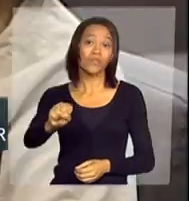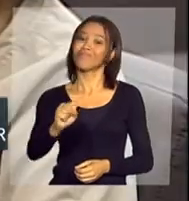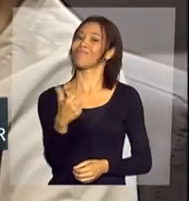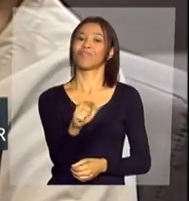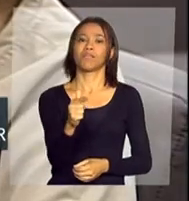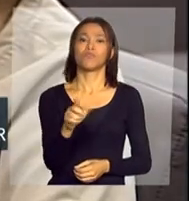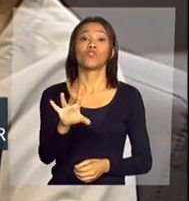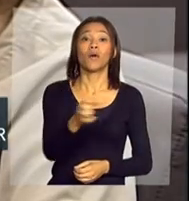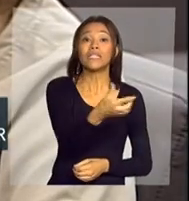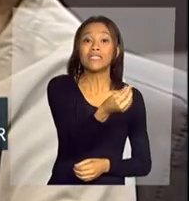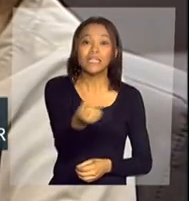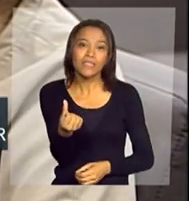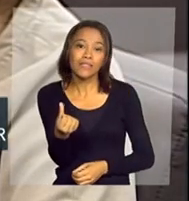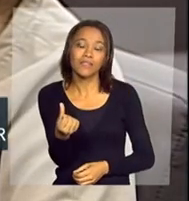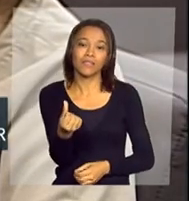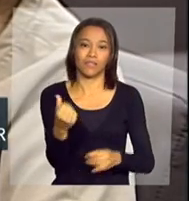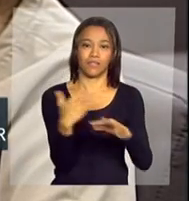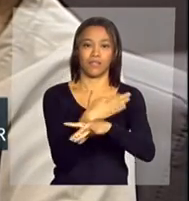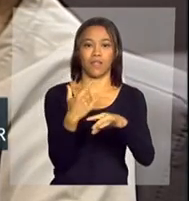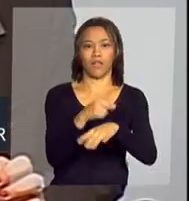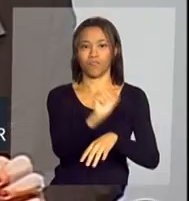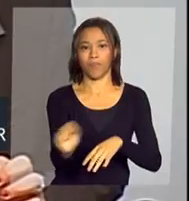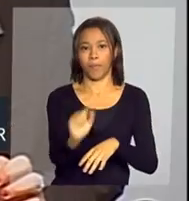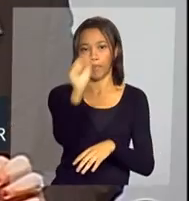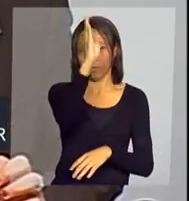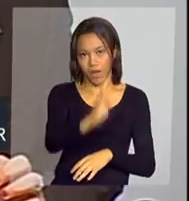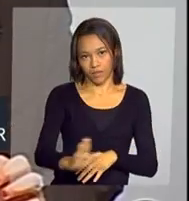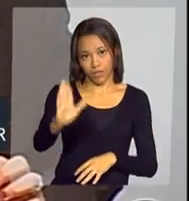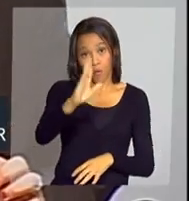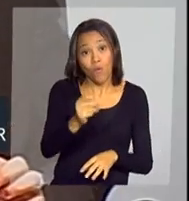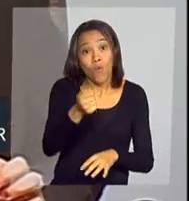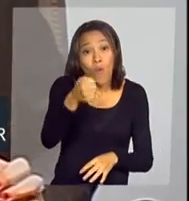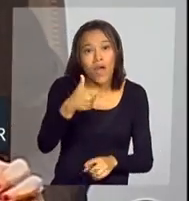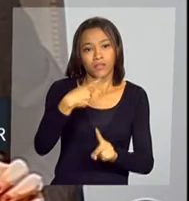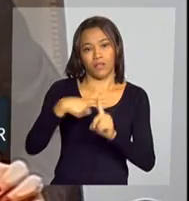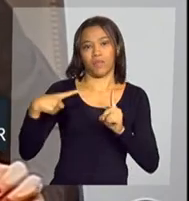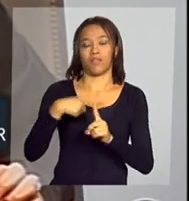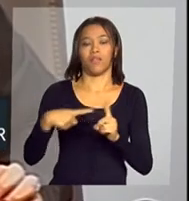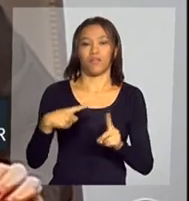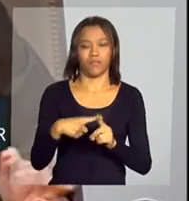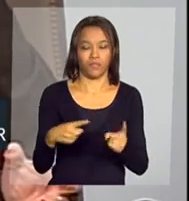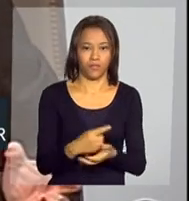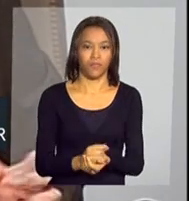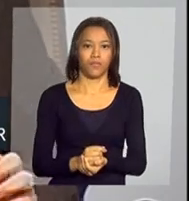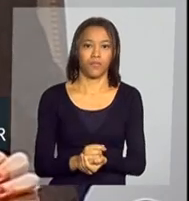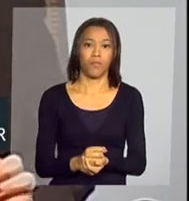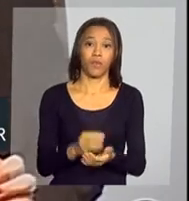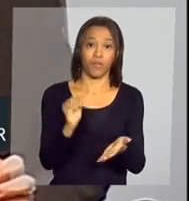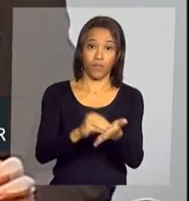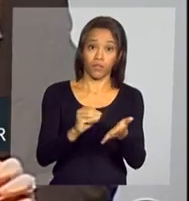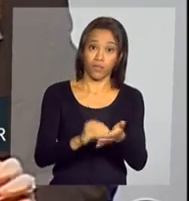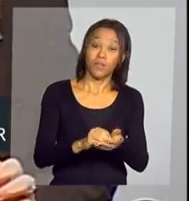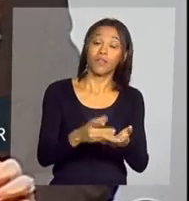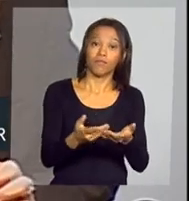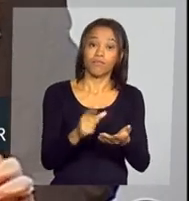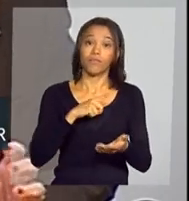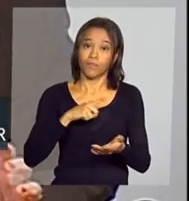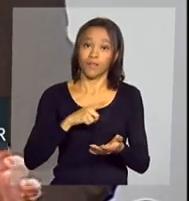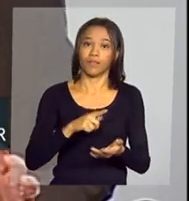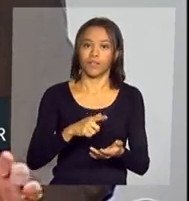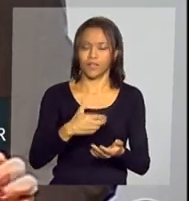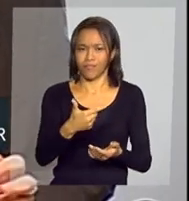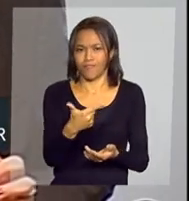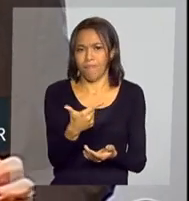600 cidades brasileiras não é nós estamos quase na metade com sindec né porque duzentos e noventa e duas cidades